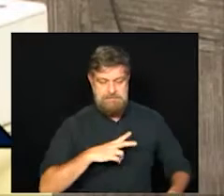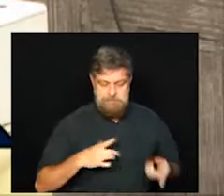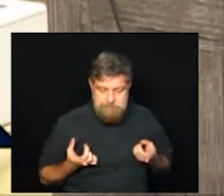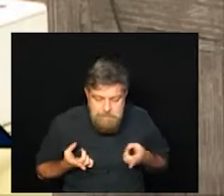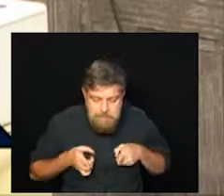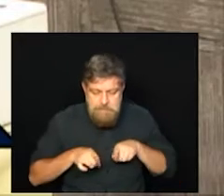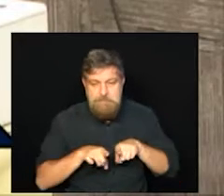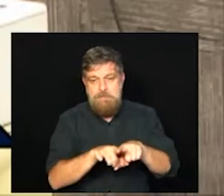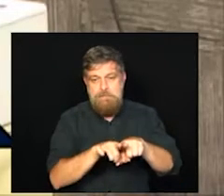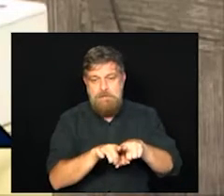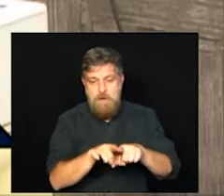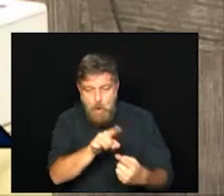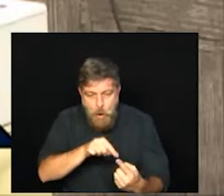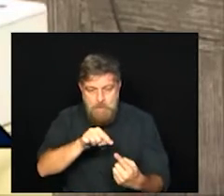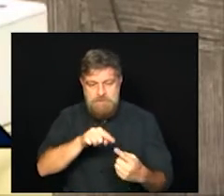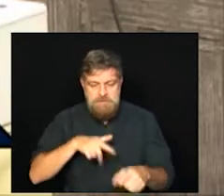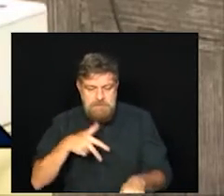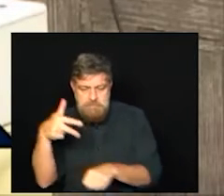do privado, para poder